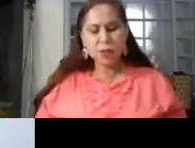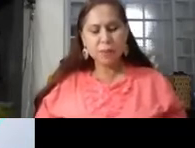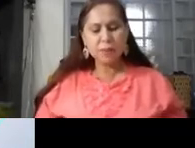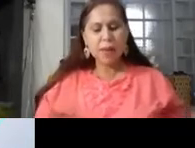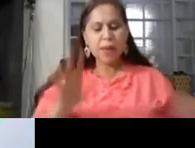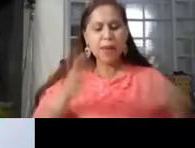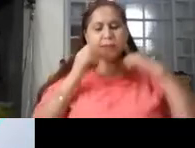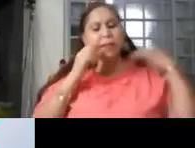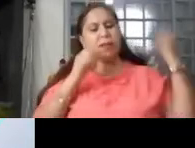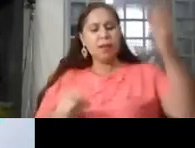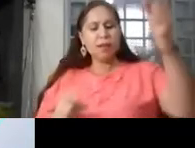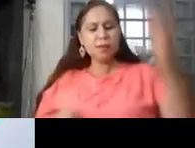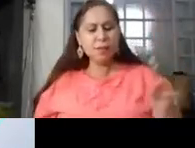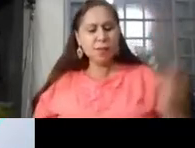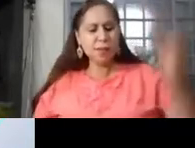história.